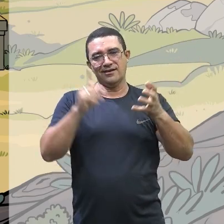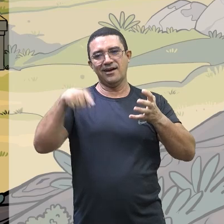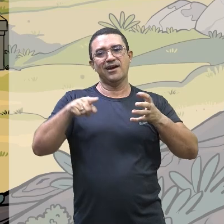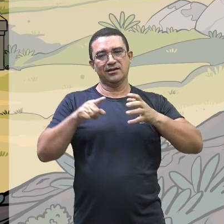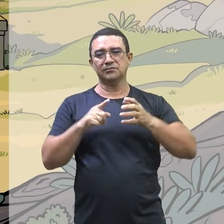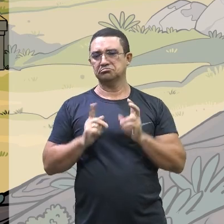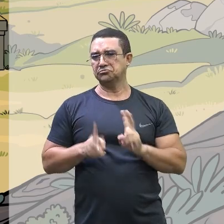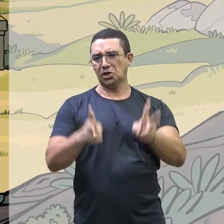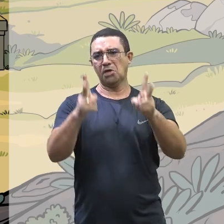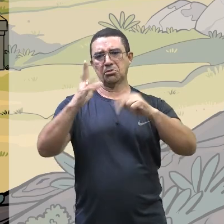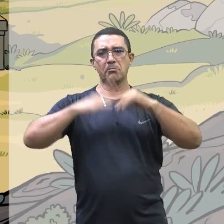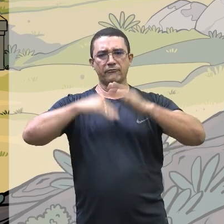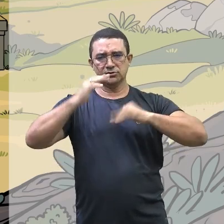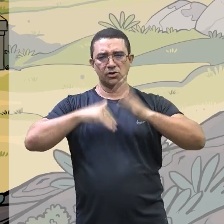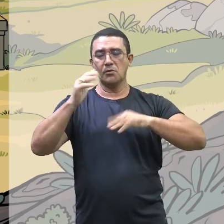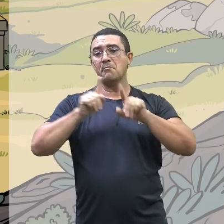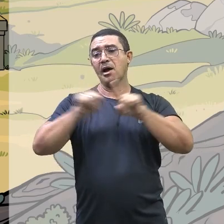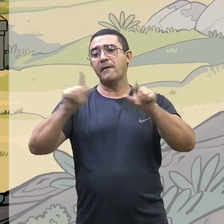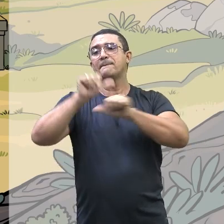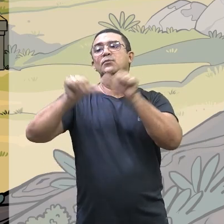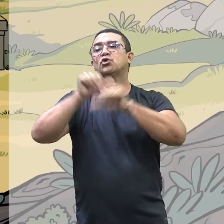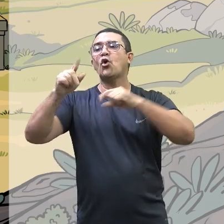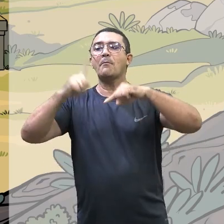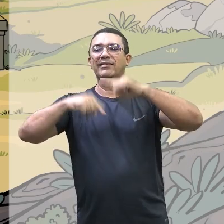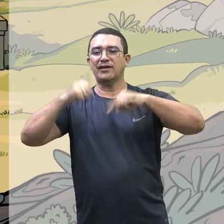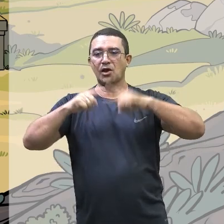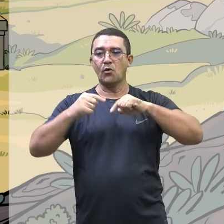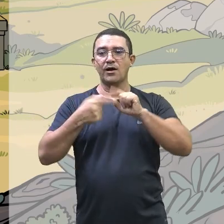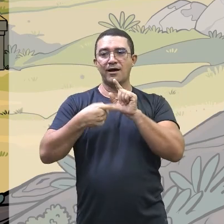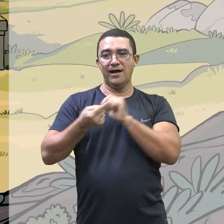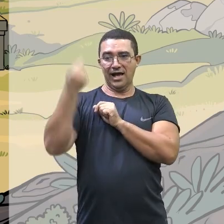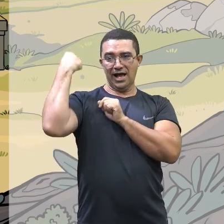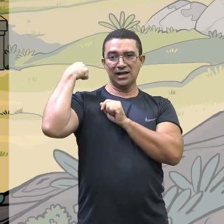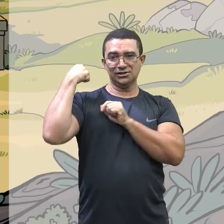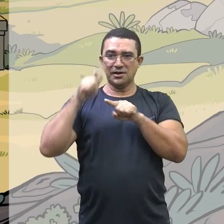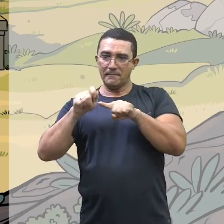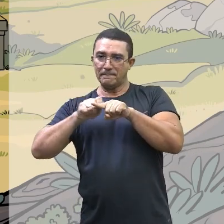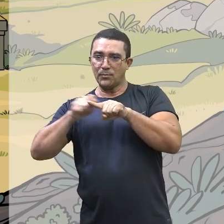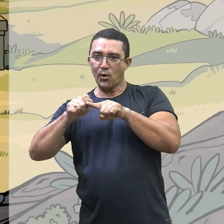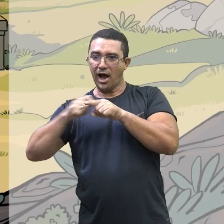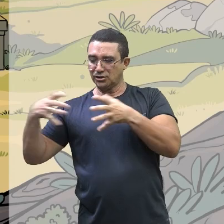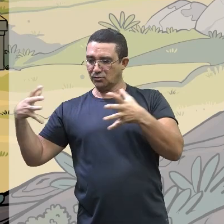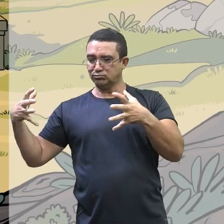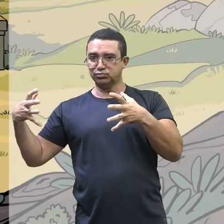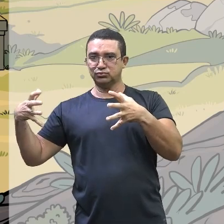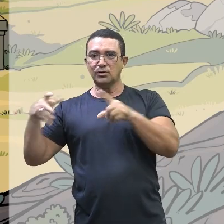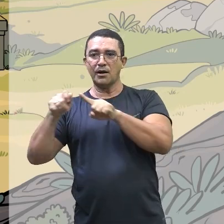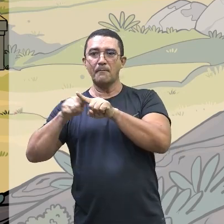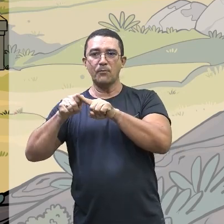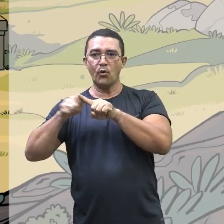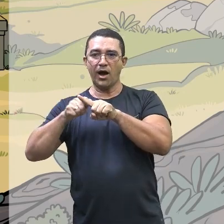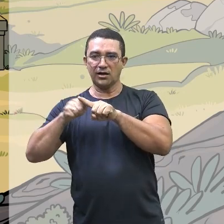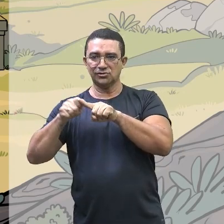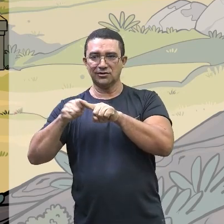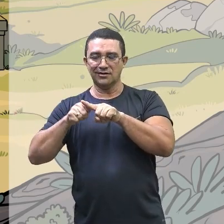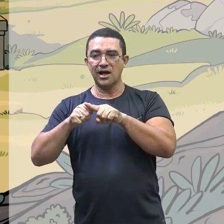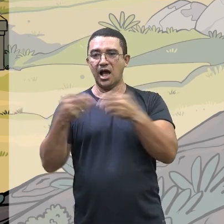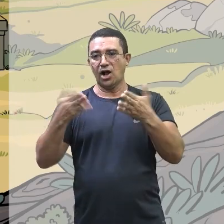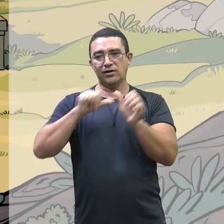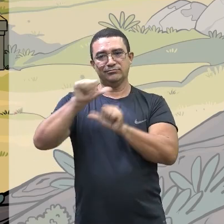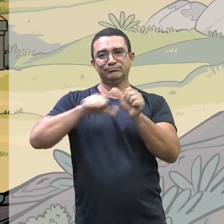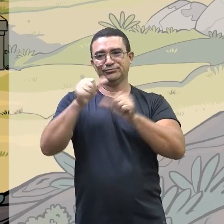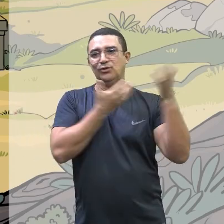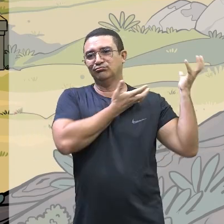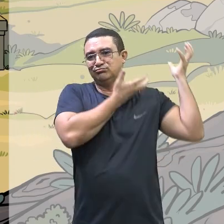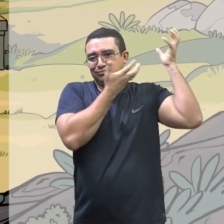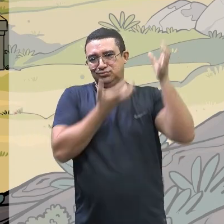manteve. Só mudou o produto. Isso. E, pessoal, só para a gente fechar aqui essa nossa ideia ainda sobre o extrativismo, né, e o ciclo da borracha, vale relembrar, pessoal,